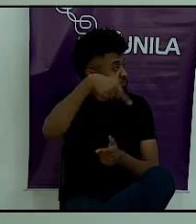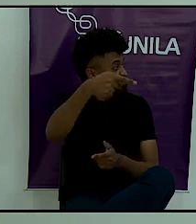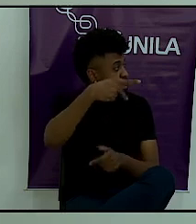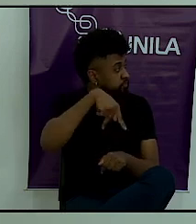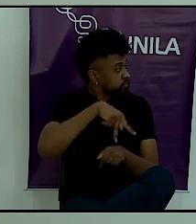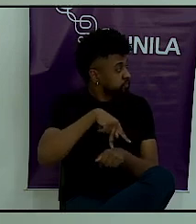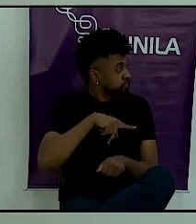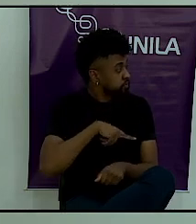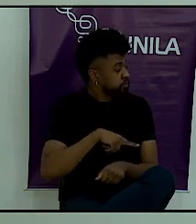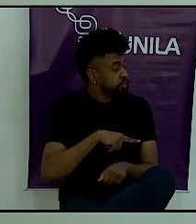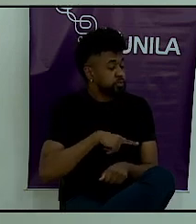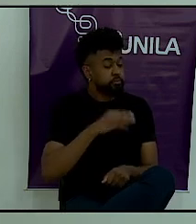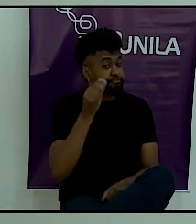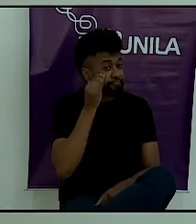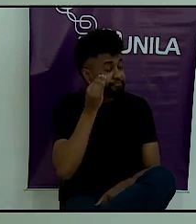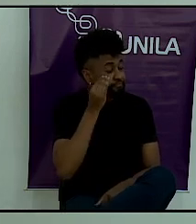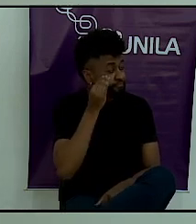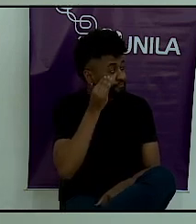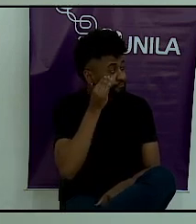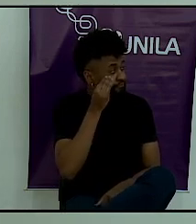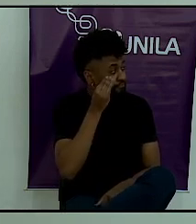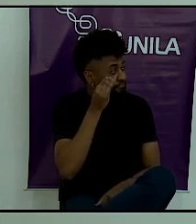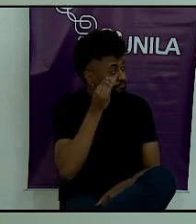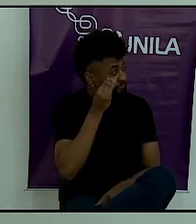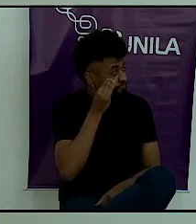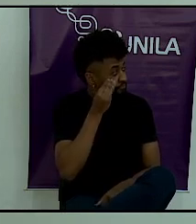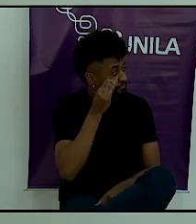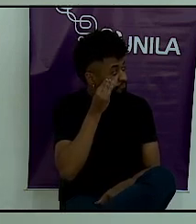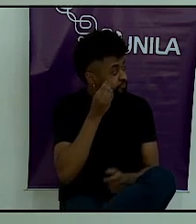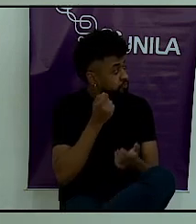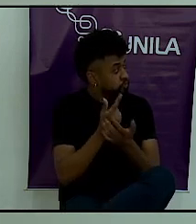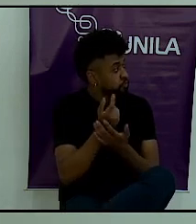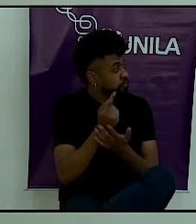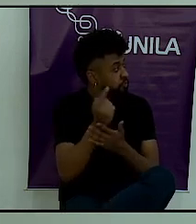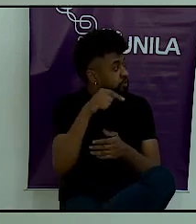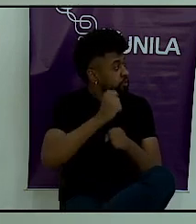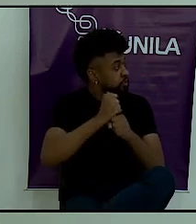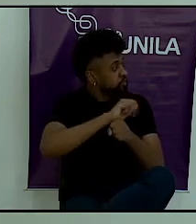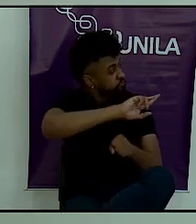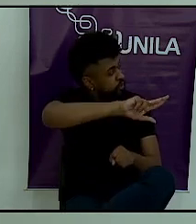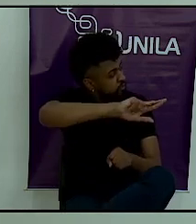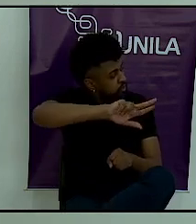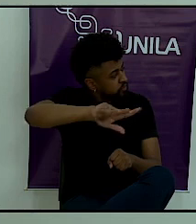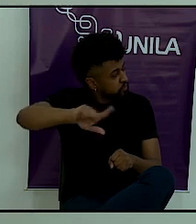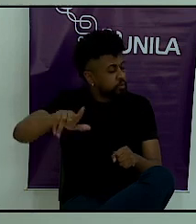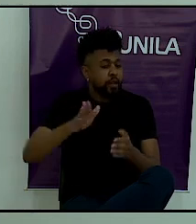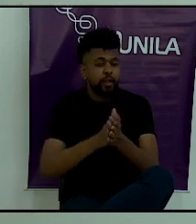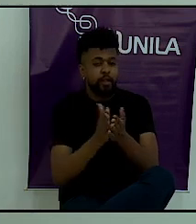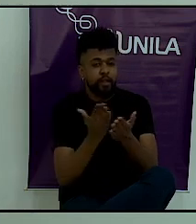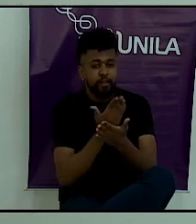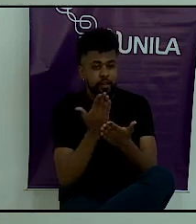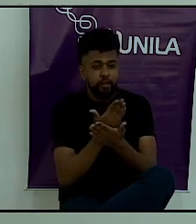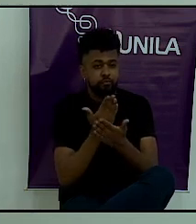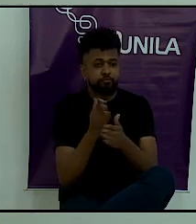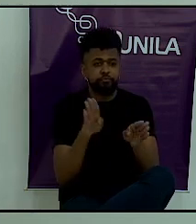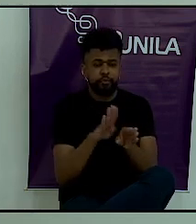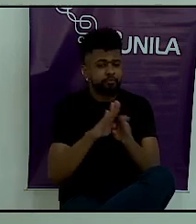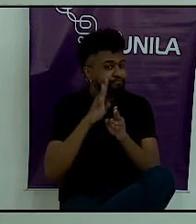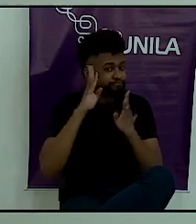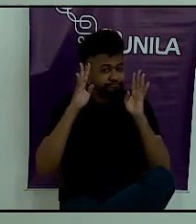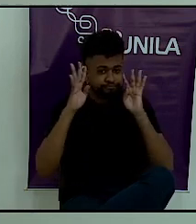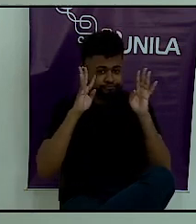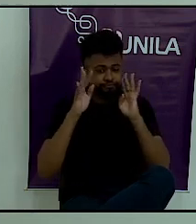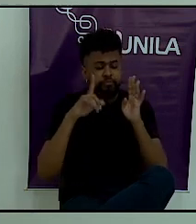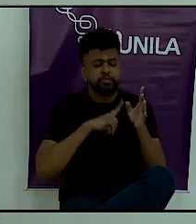realizando, estamos tentando, né, comprar esse ano uma série de livros, e para ano que vem também imaginando. São livros